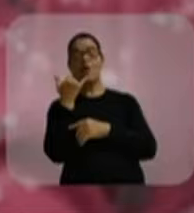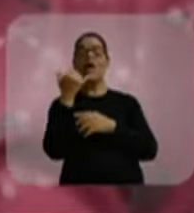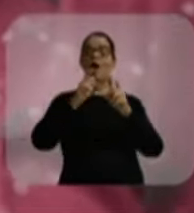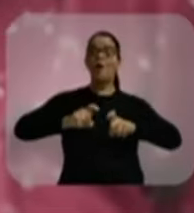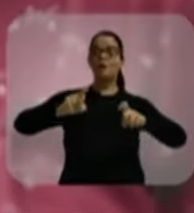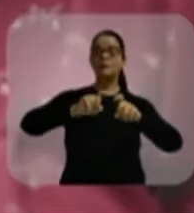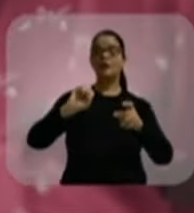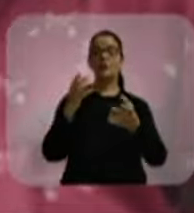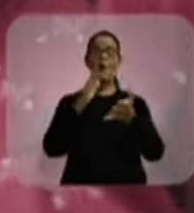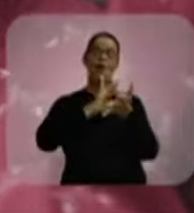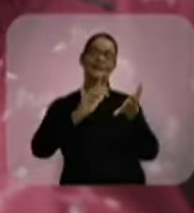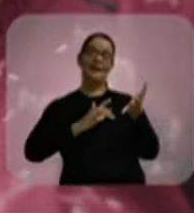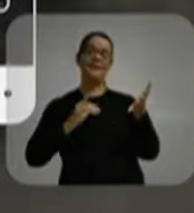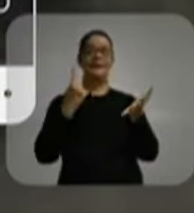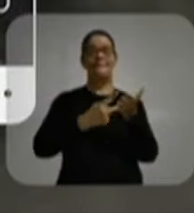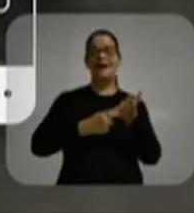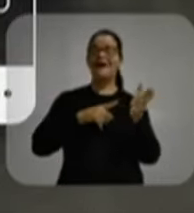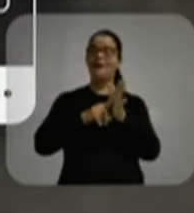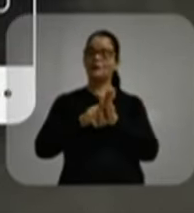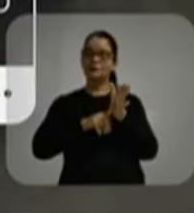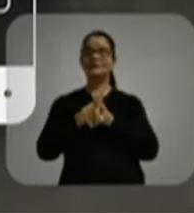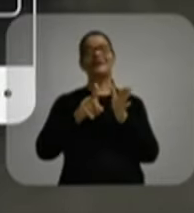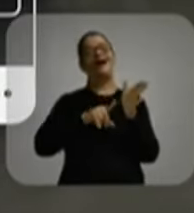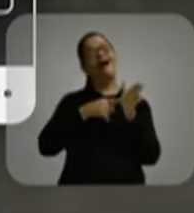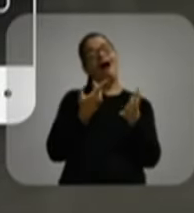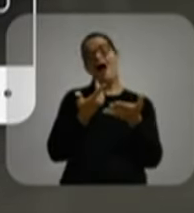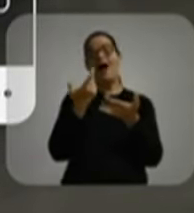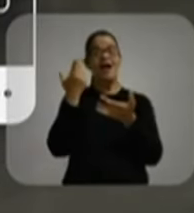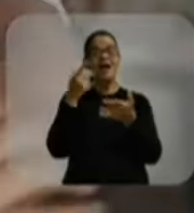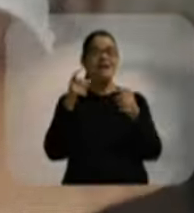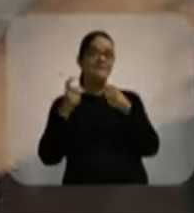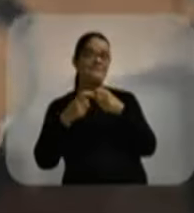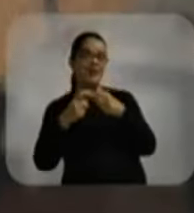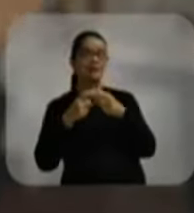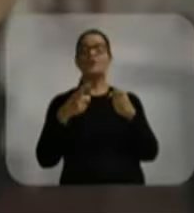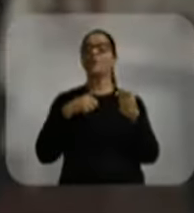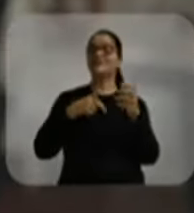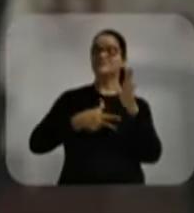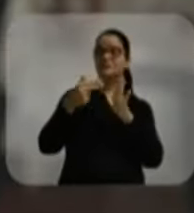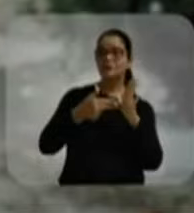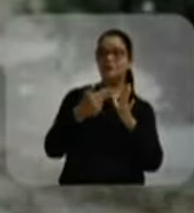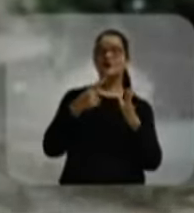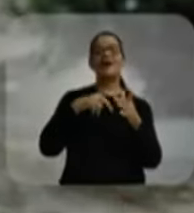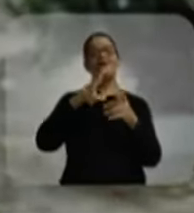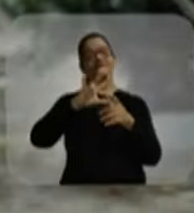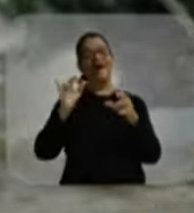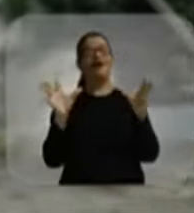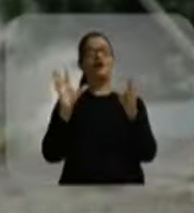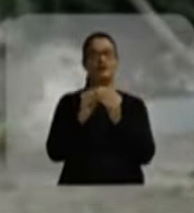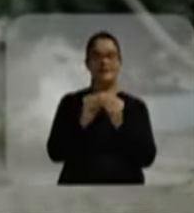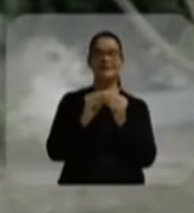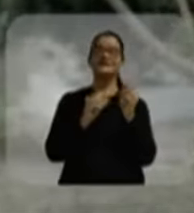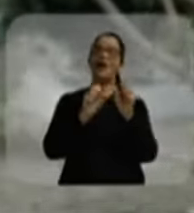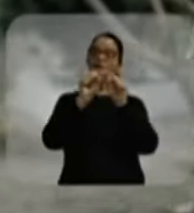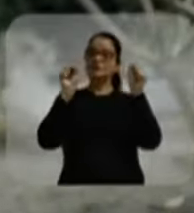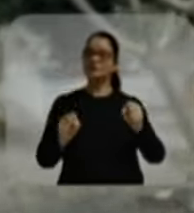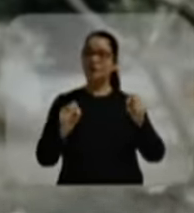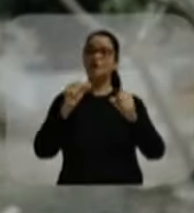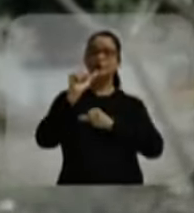celular, computador ou tablet para marcar consultas, exames e cirurgias eletivas. A digitalização da saúde vai otimizar o